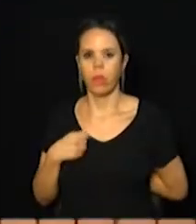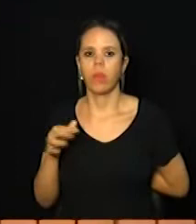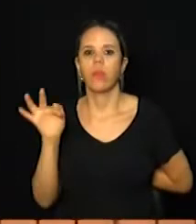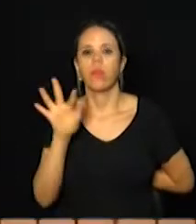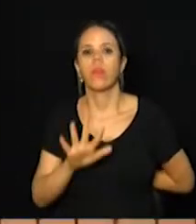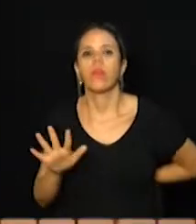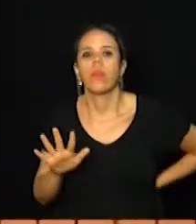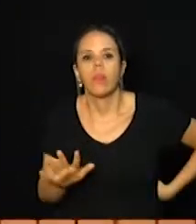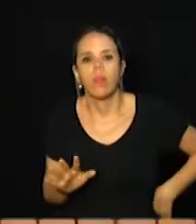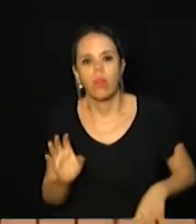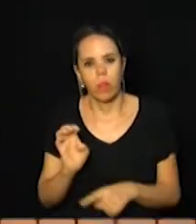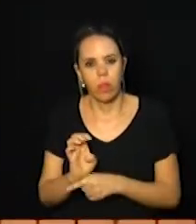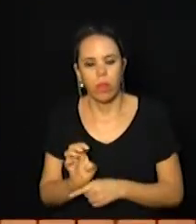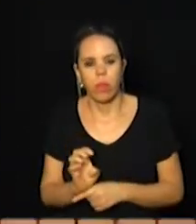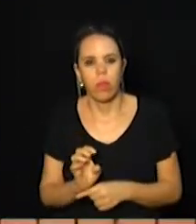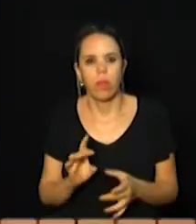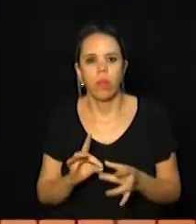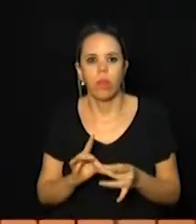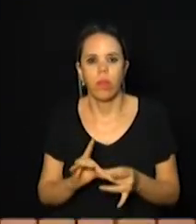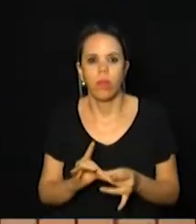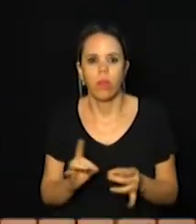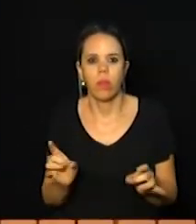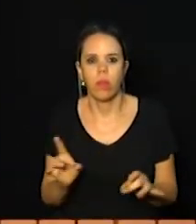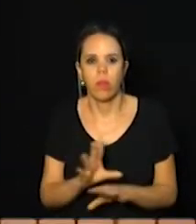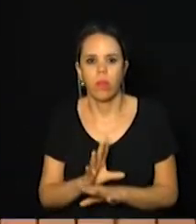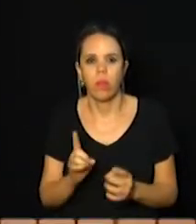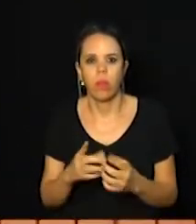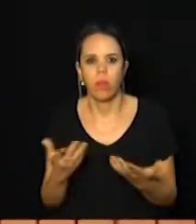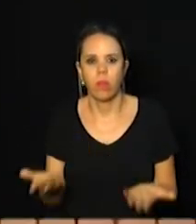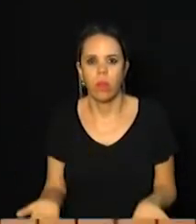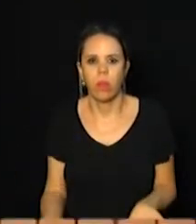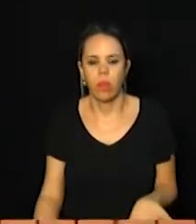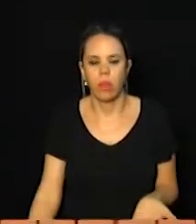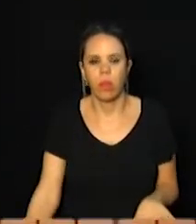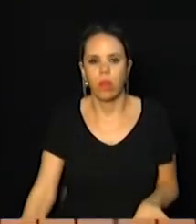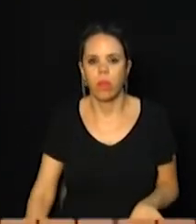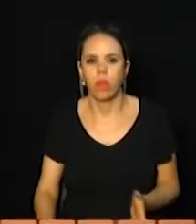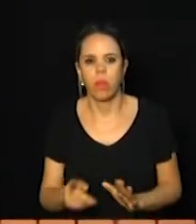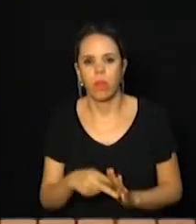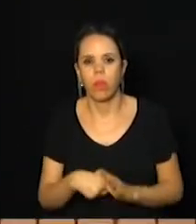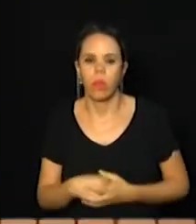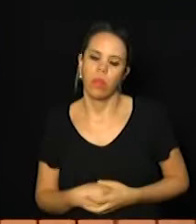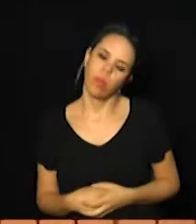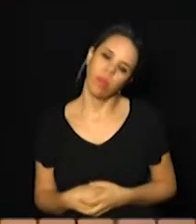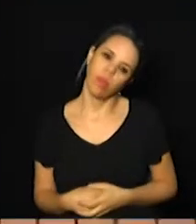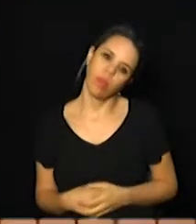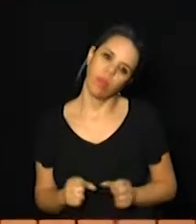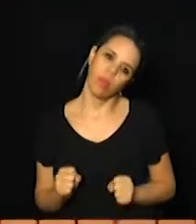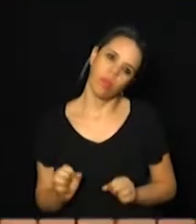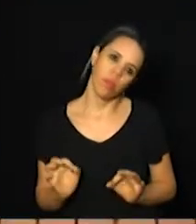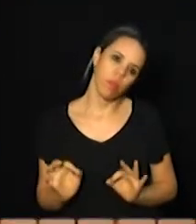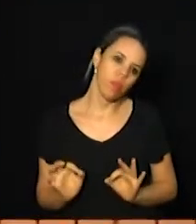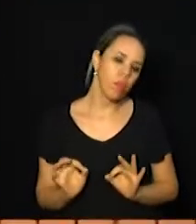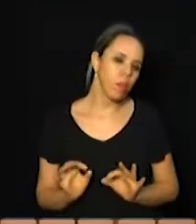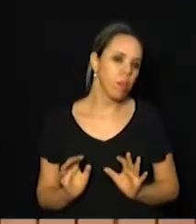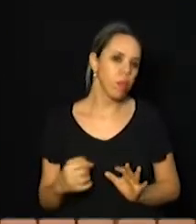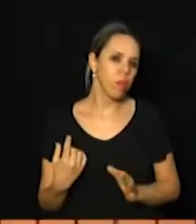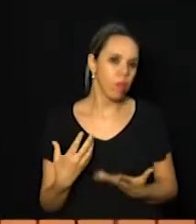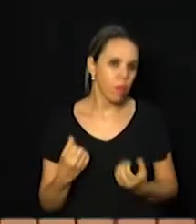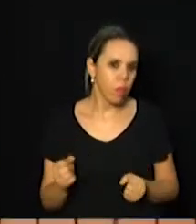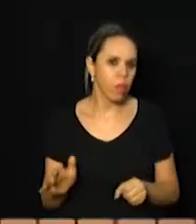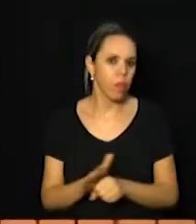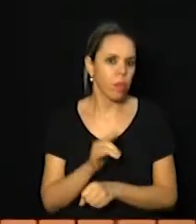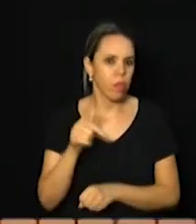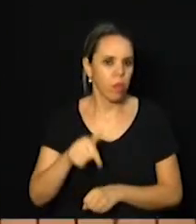Federação Estadual nós estamos de pronto para atendê-la nesse projeto e pode ter certeza nós vamos